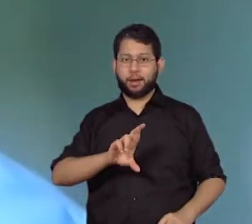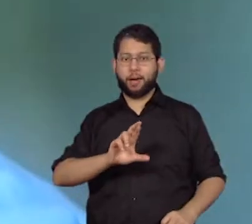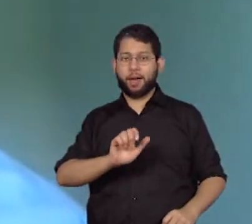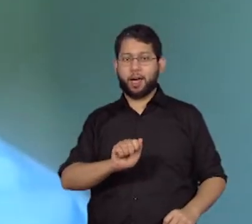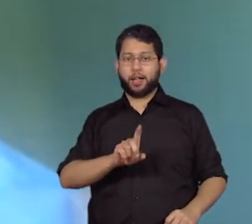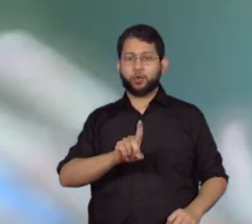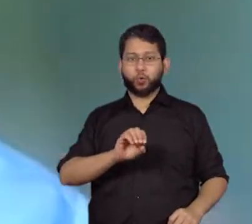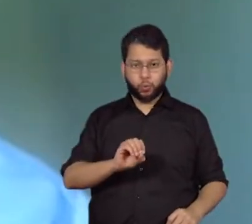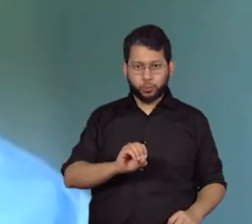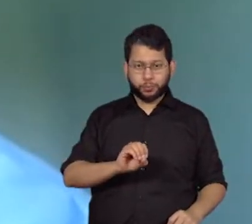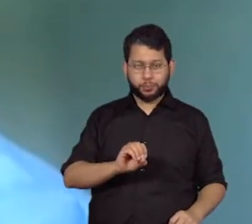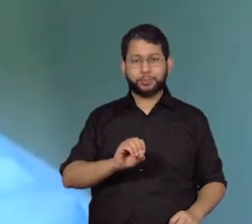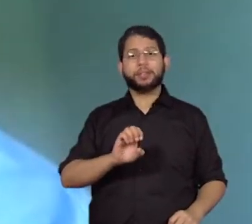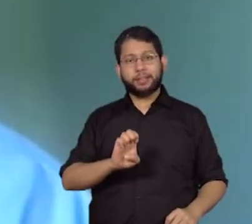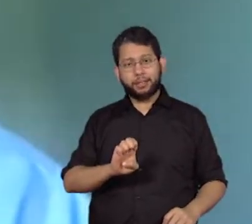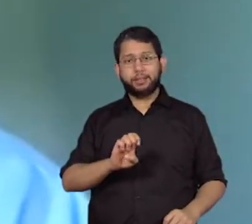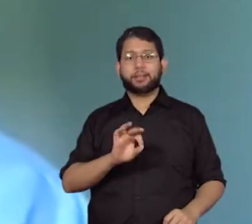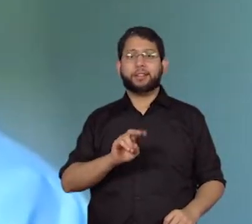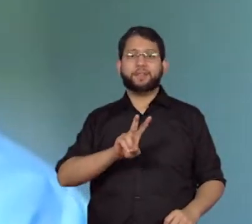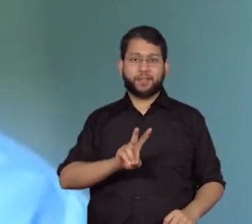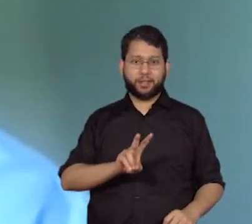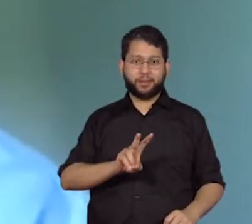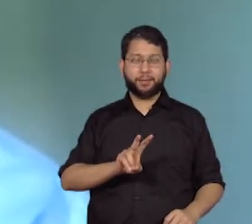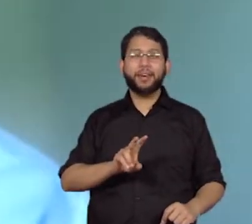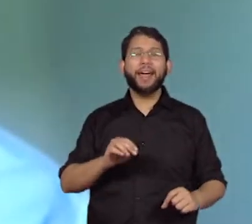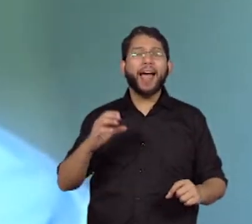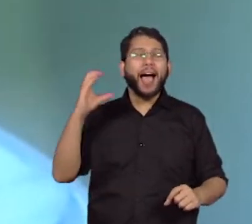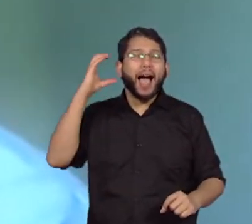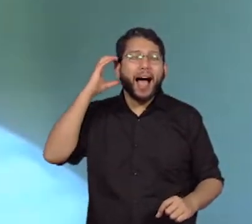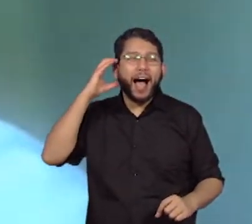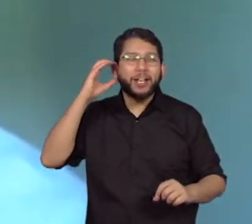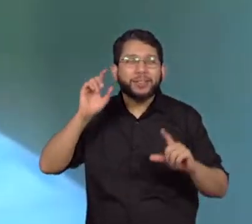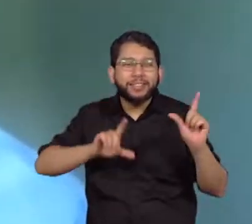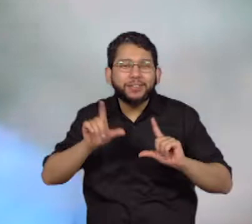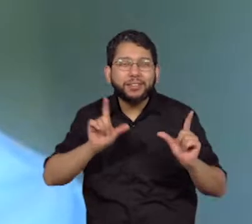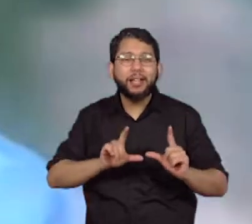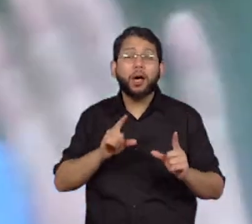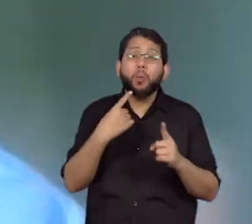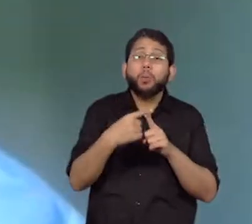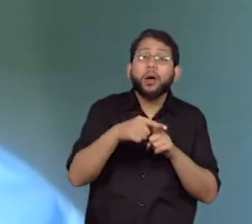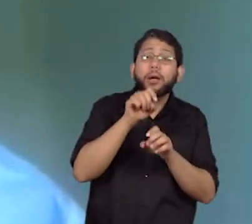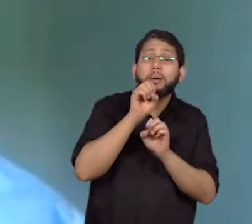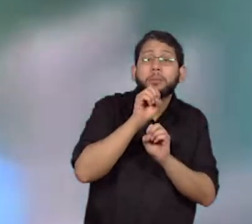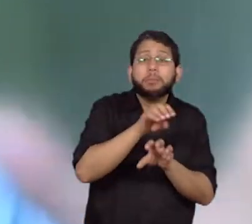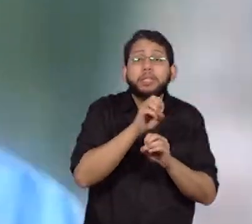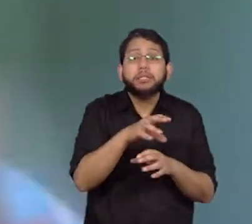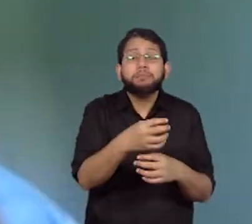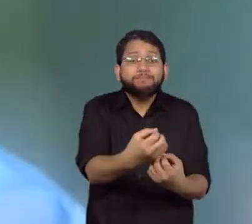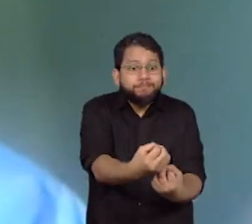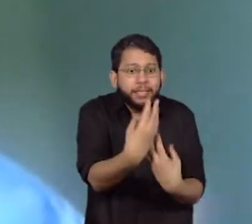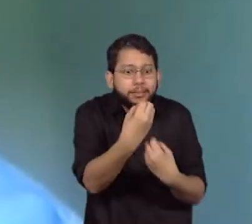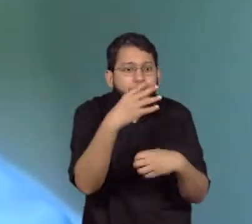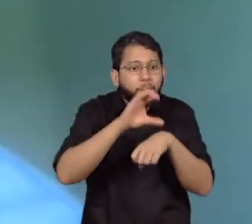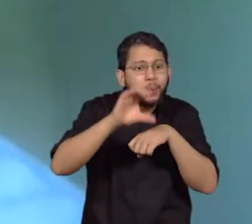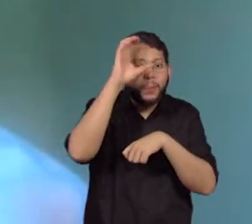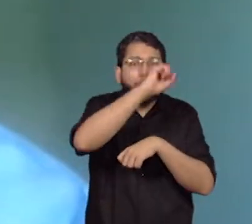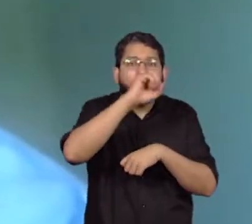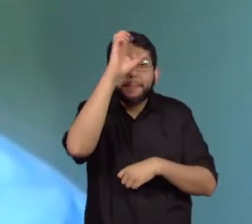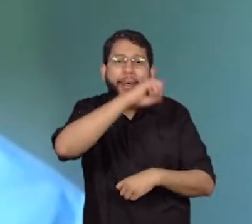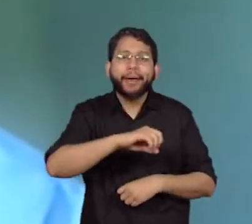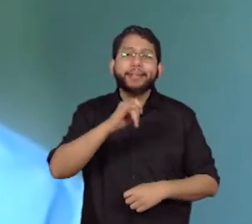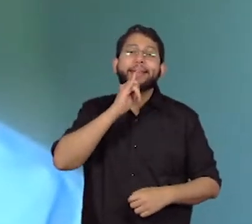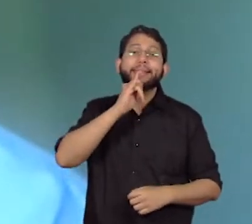de vídeo, tecnologia de satélite. Como engenheiro, eu falei, está próximo do que eu quero e